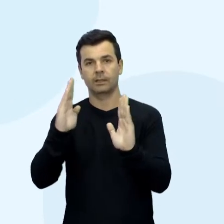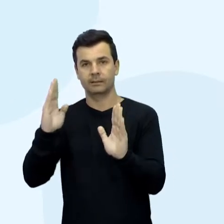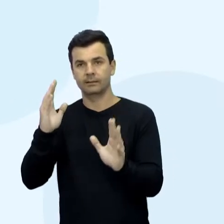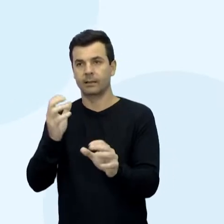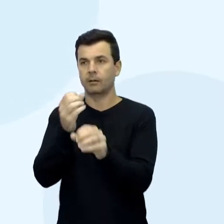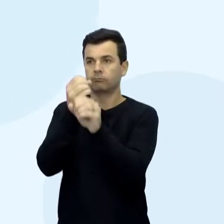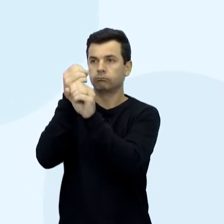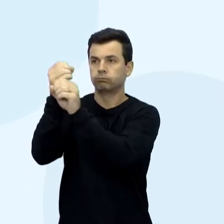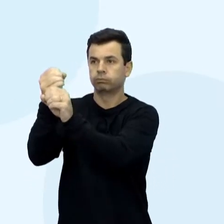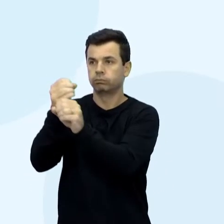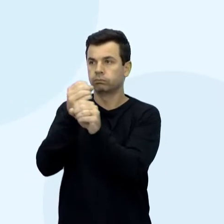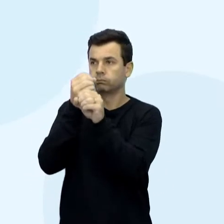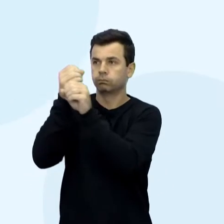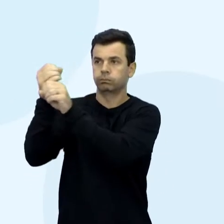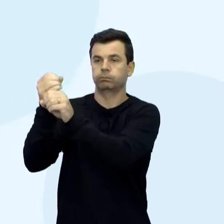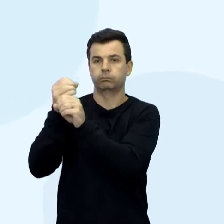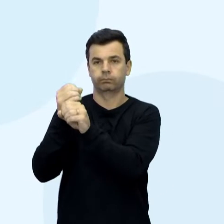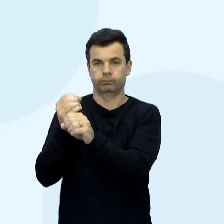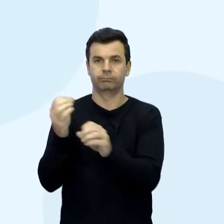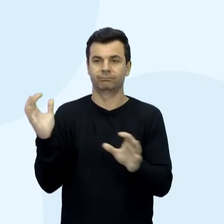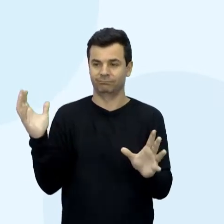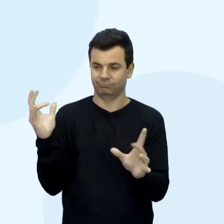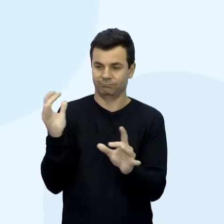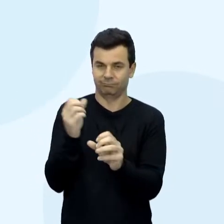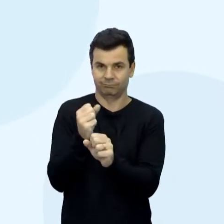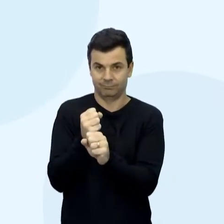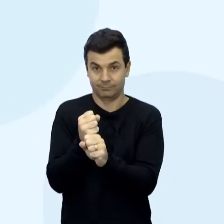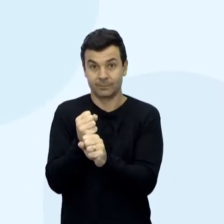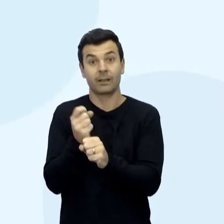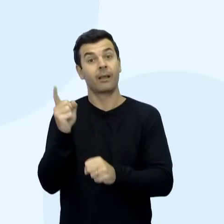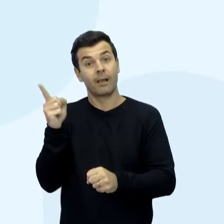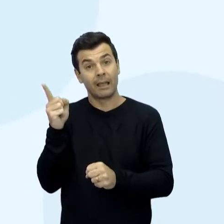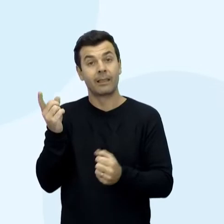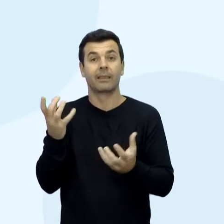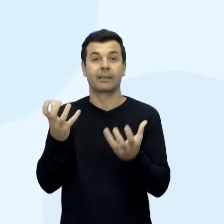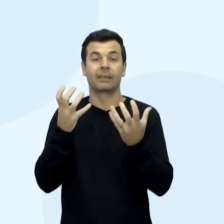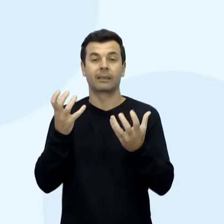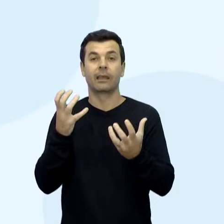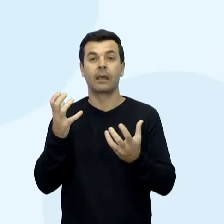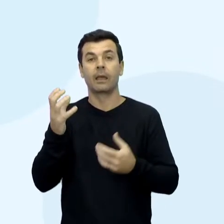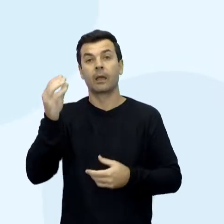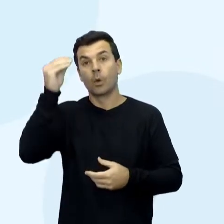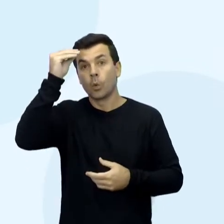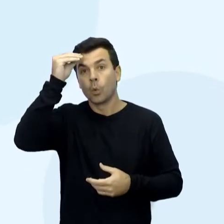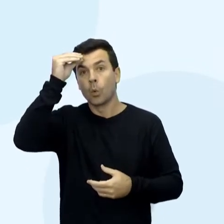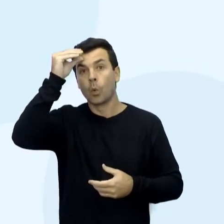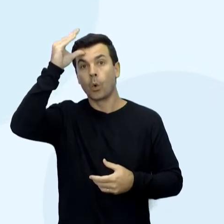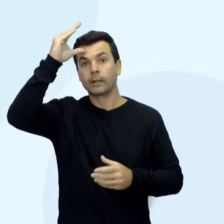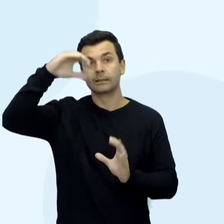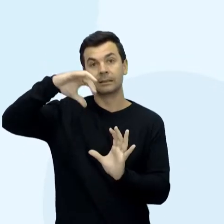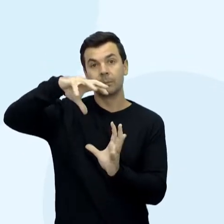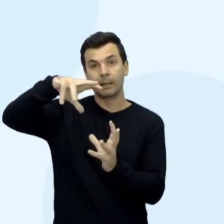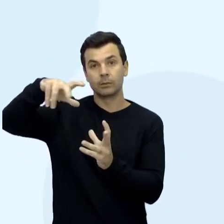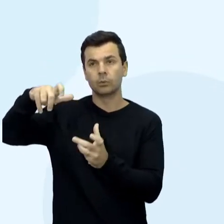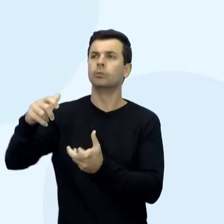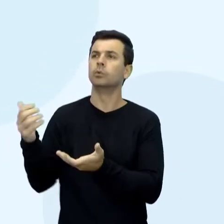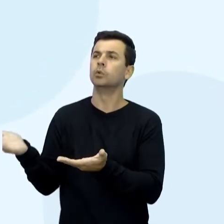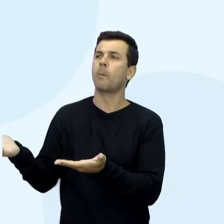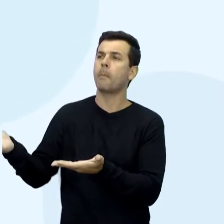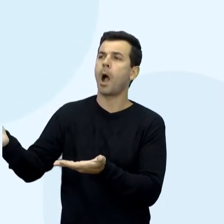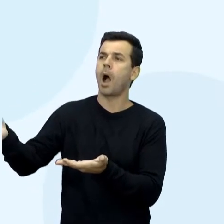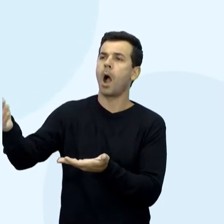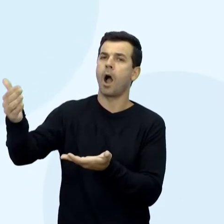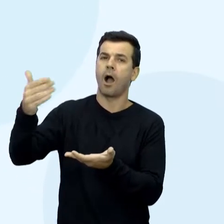biblioteca era juntar todos os conhecimentos do mundo e trazer para um único local. Então, eles armazenavam